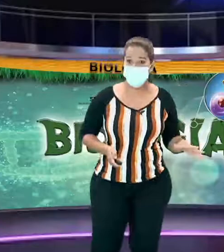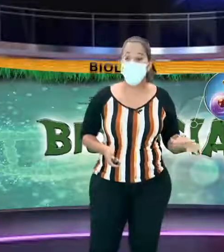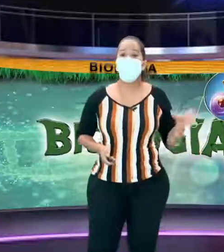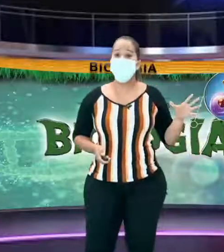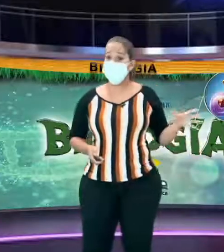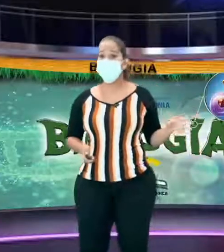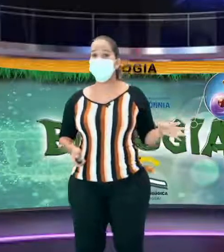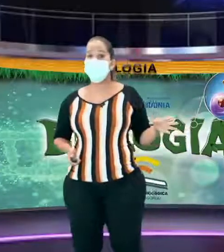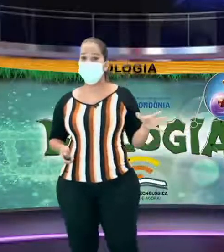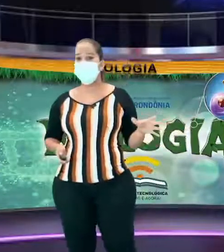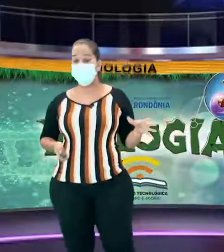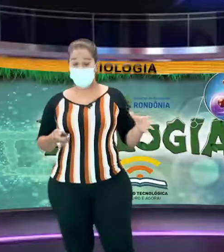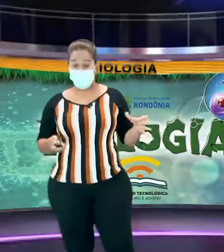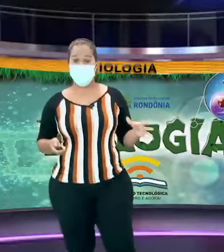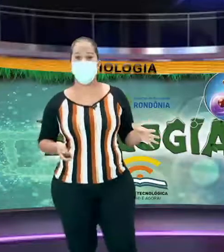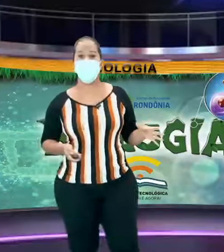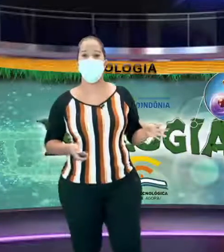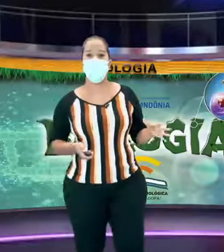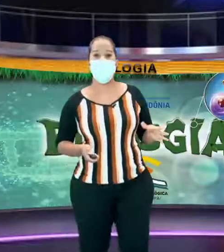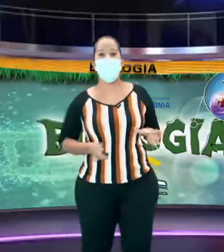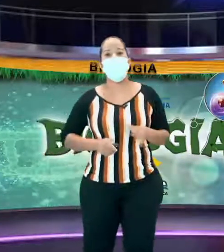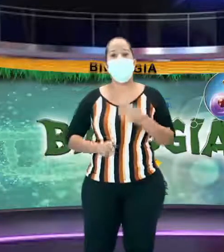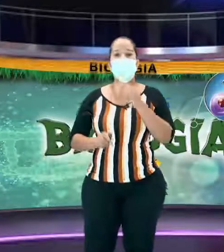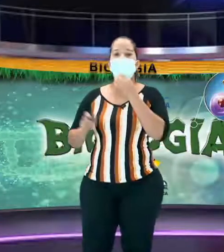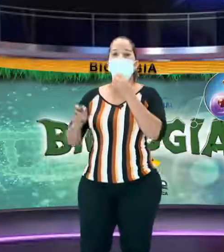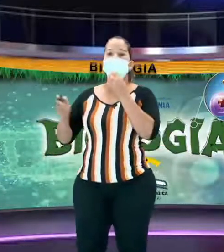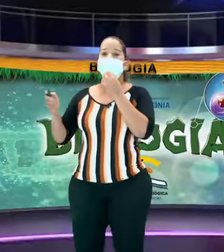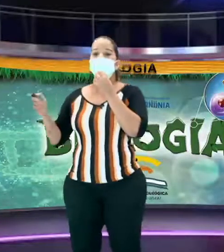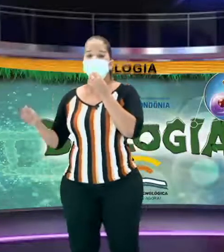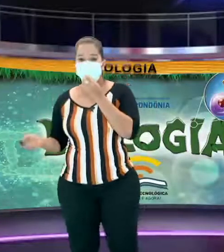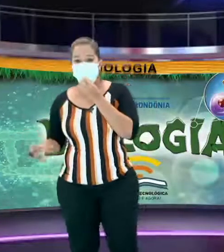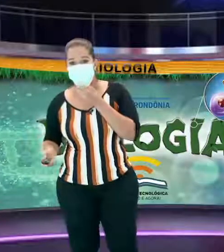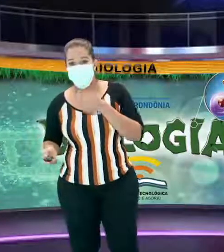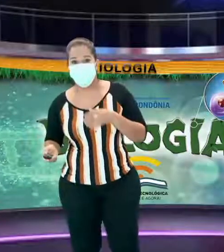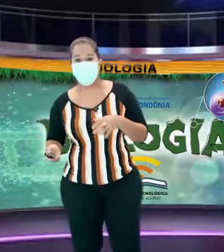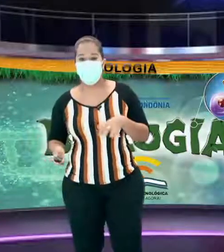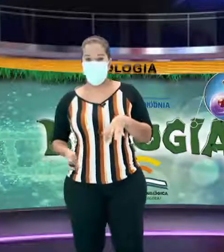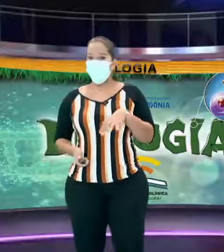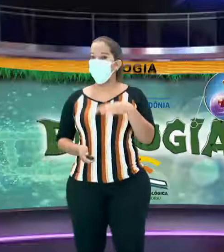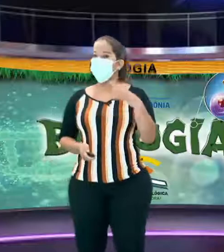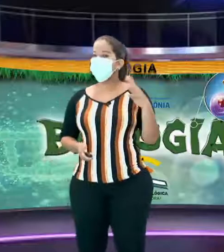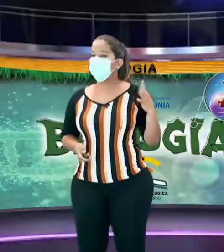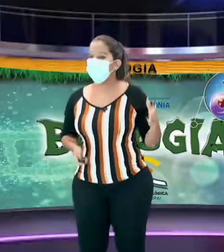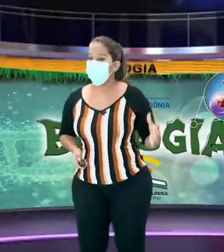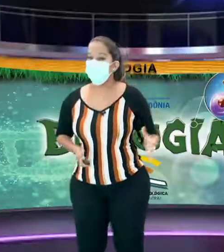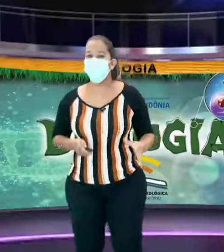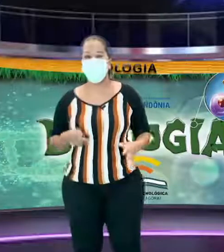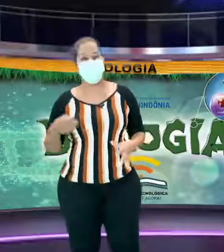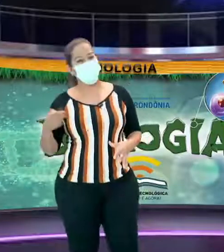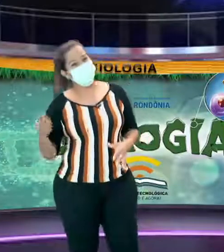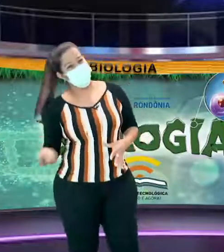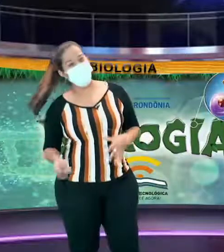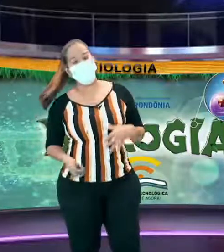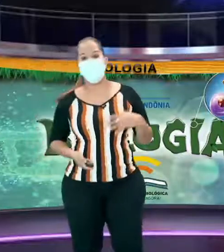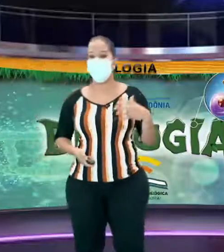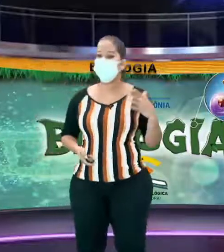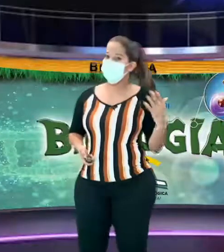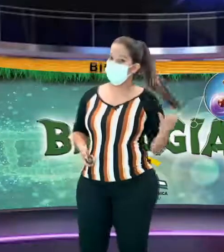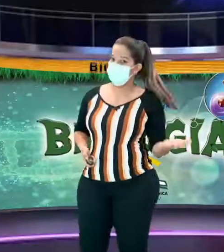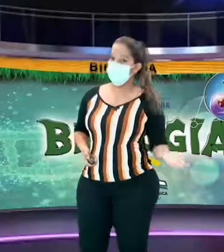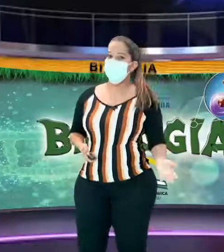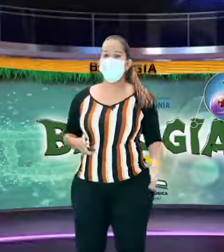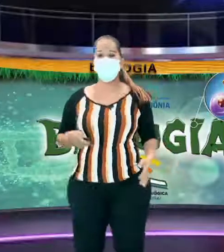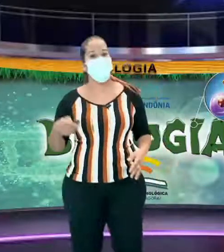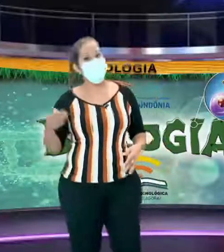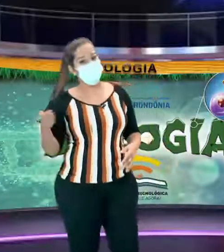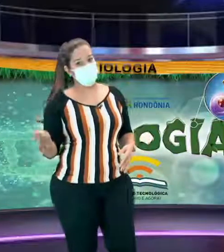de animais de sangue quente, e animais de sangue frio, né? Normalmente, quando a gente fala em animais de sangue quente, sangue frio, vem o quê?